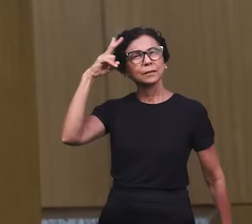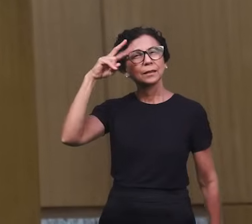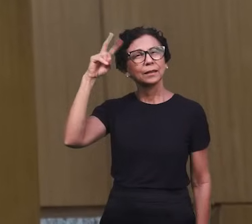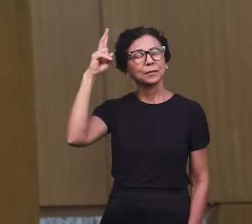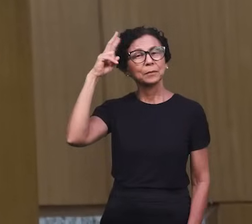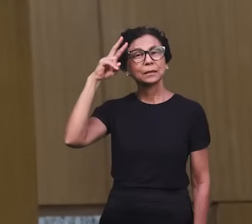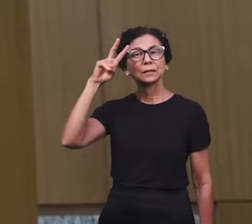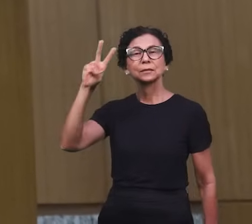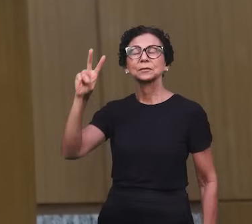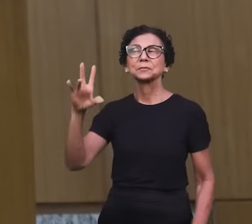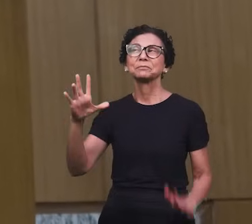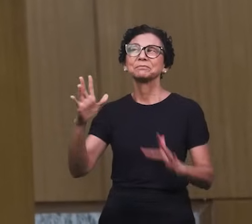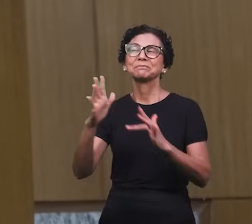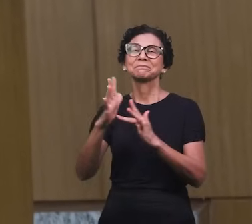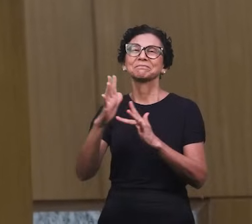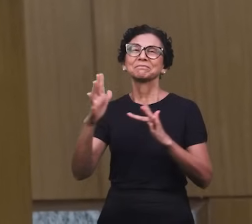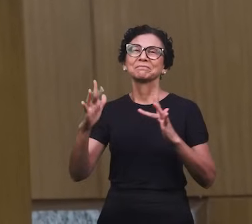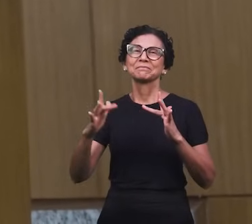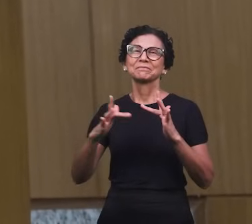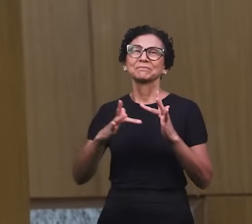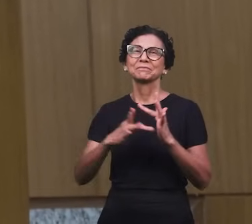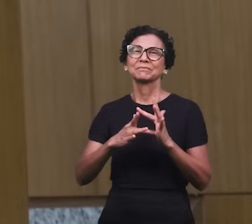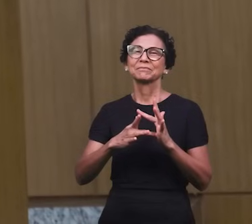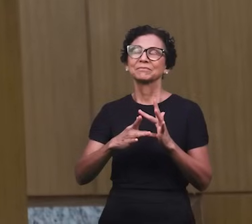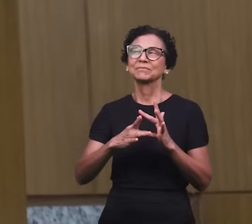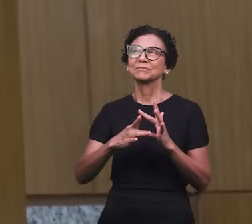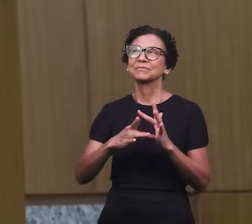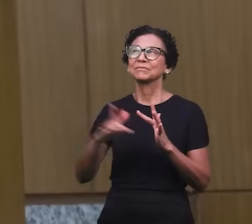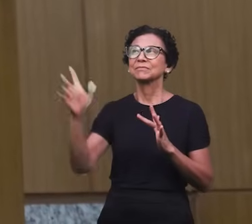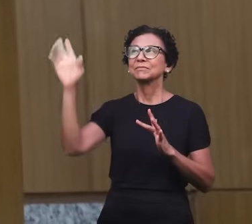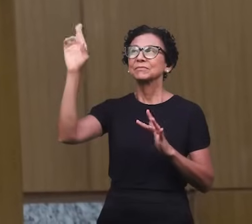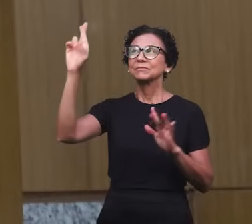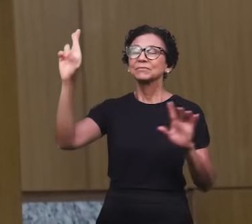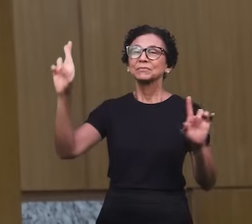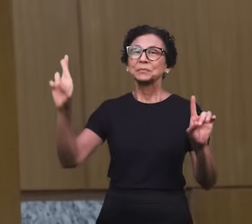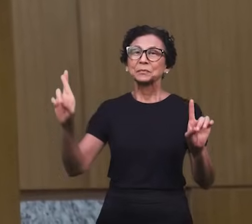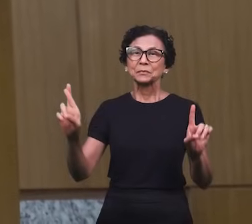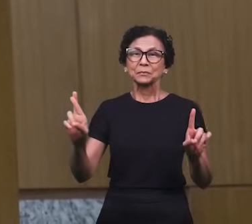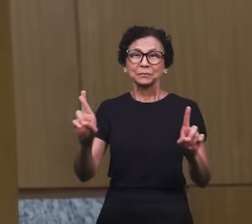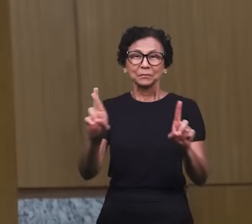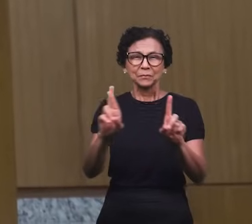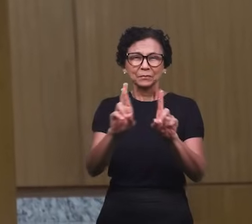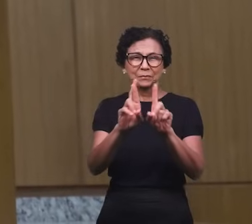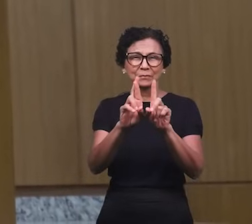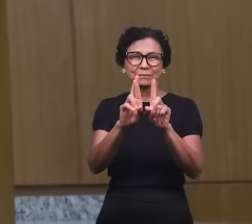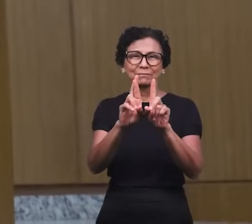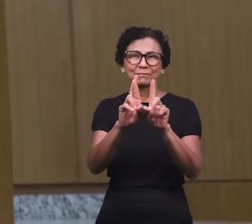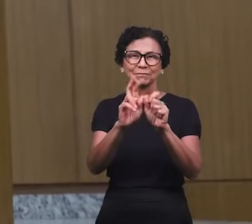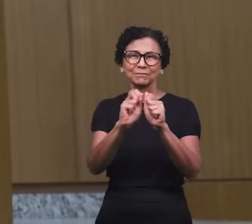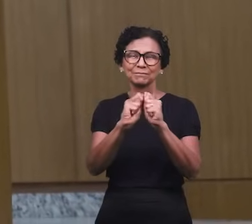lembra que Jesus está contigo.